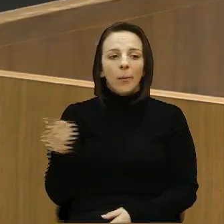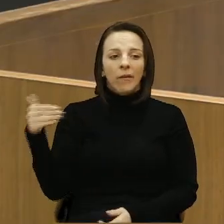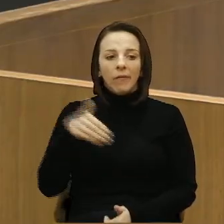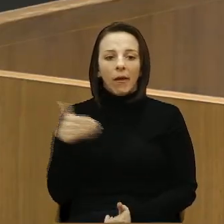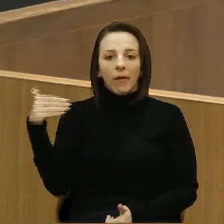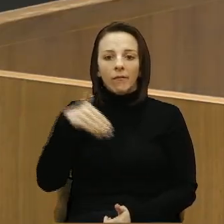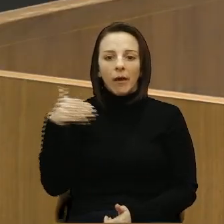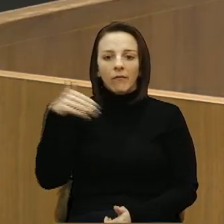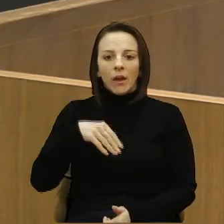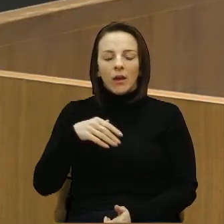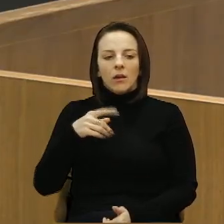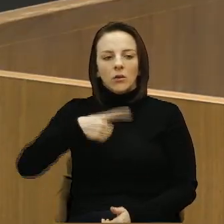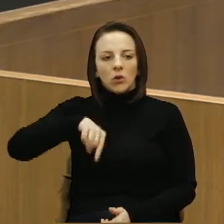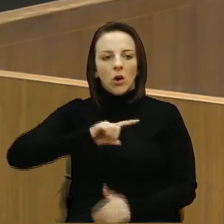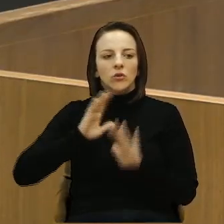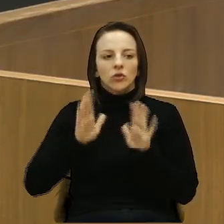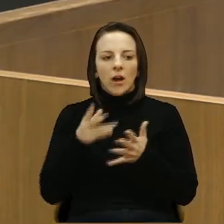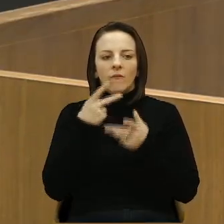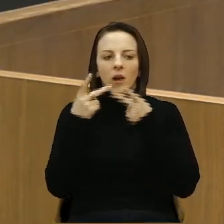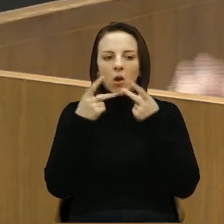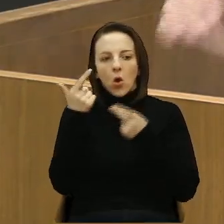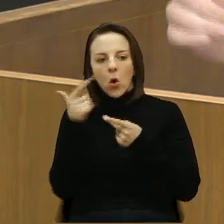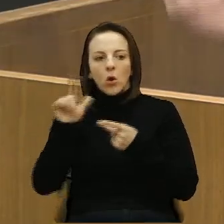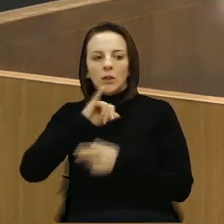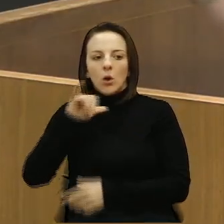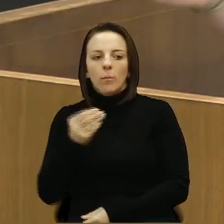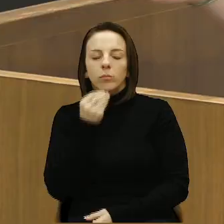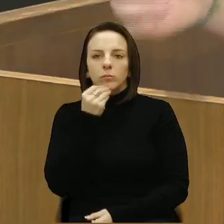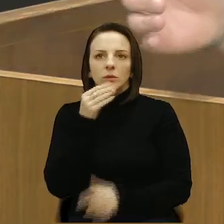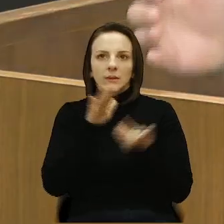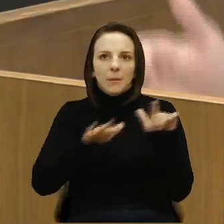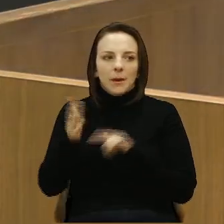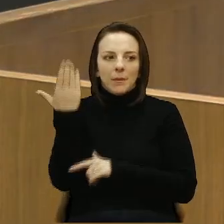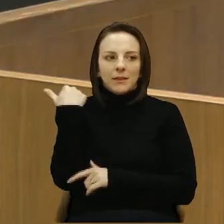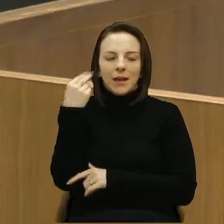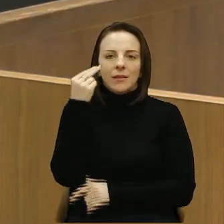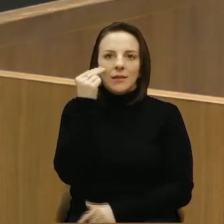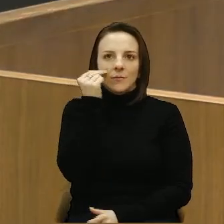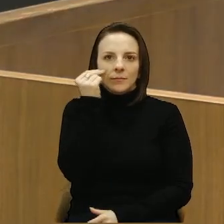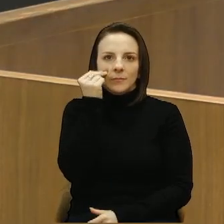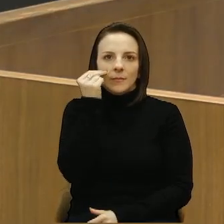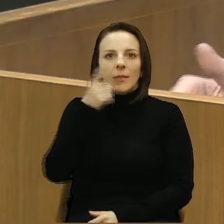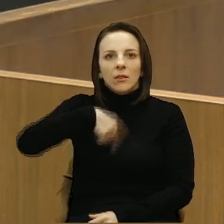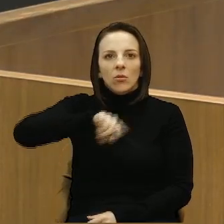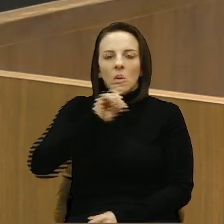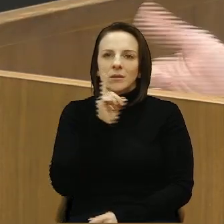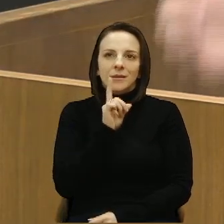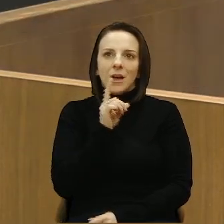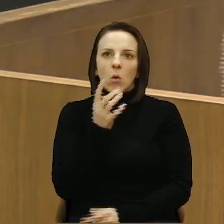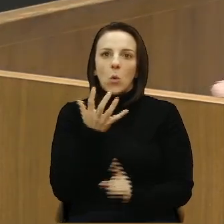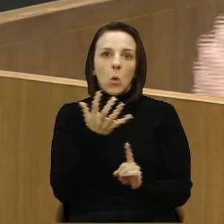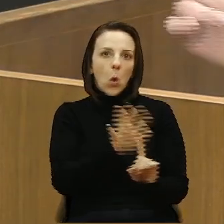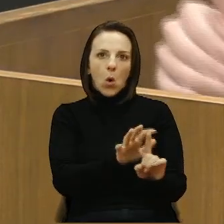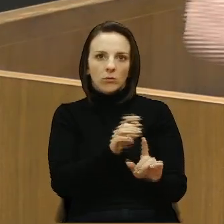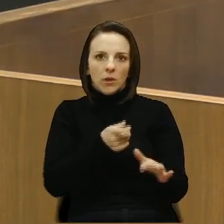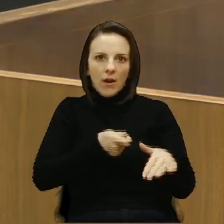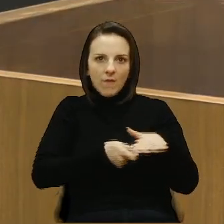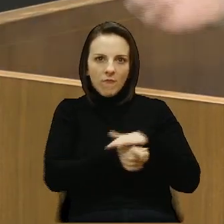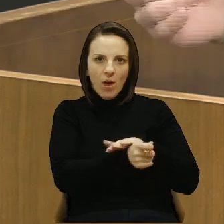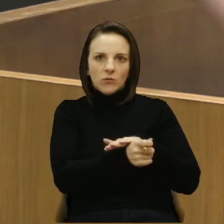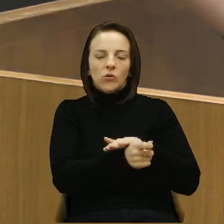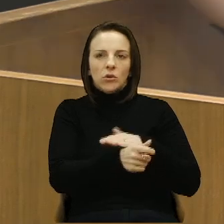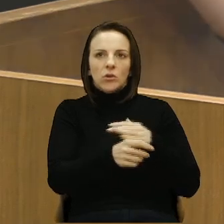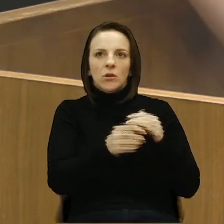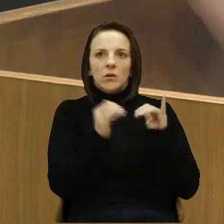outra oportunidade, na semana passada, o vereador Libardi, que não é que nós somos contrários ao investimento no transporte. Pelo contrário, como disse o